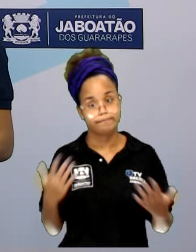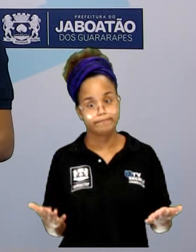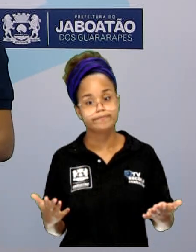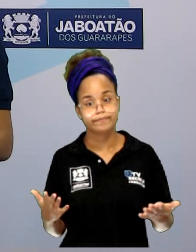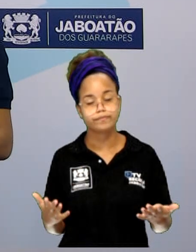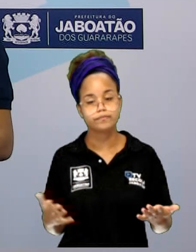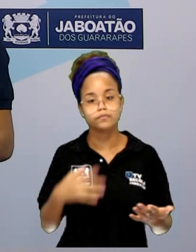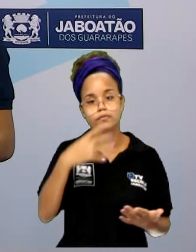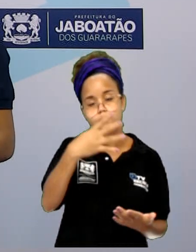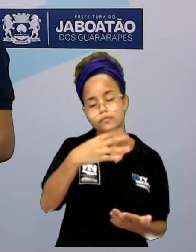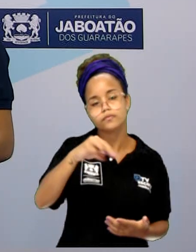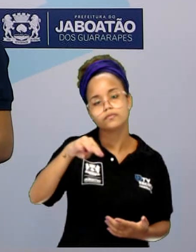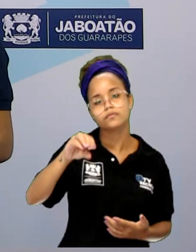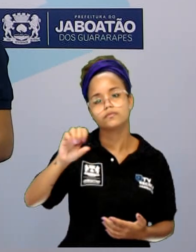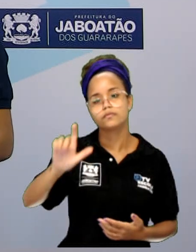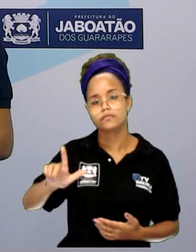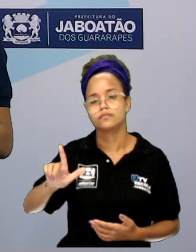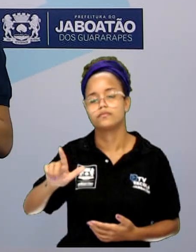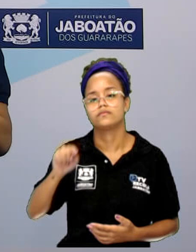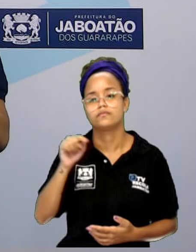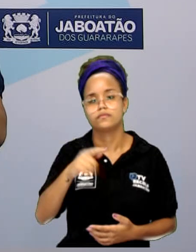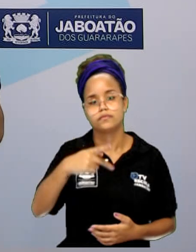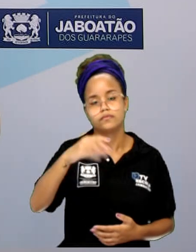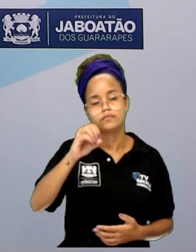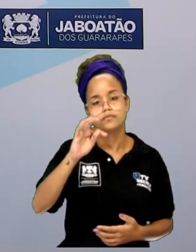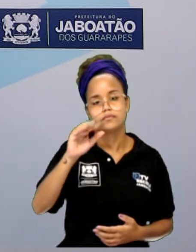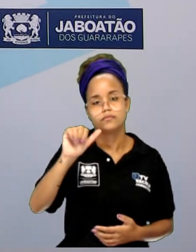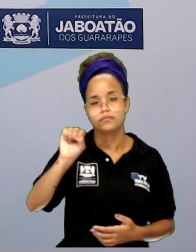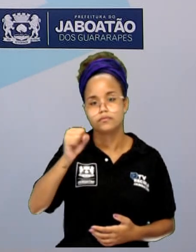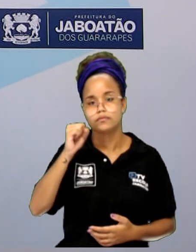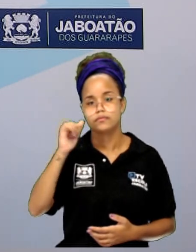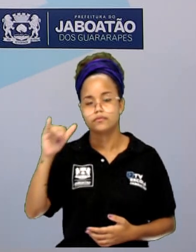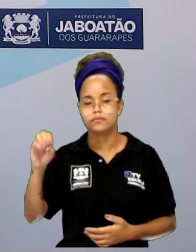4 mols de iodeto de potássio, você tem